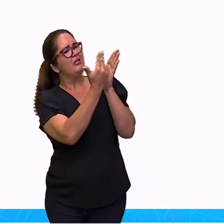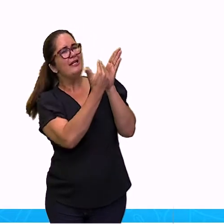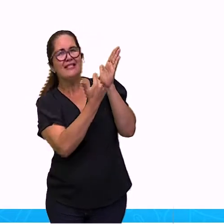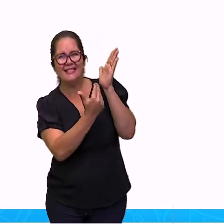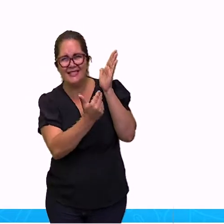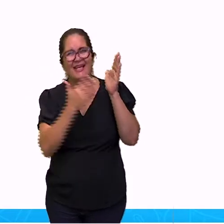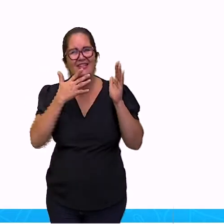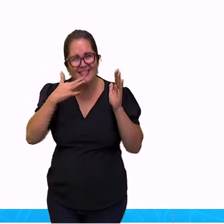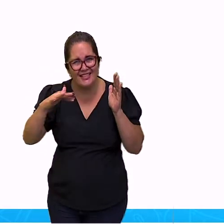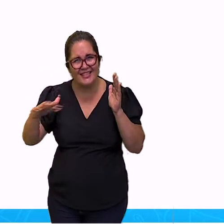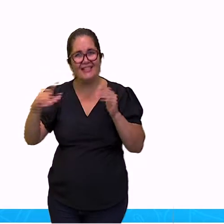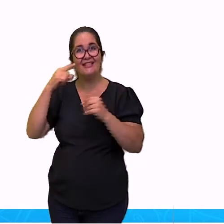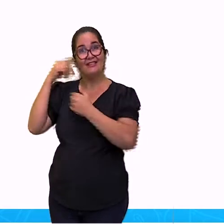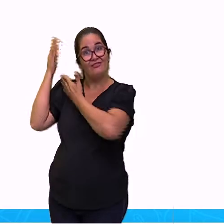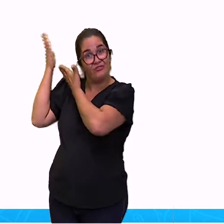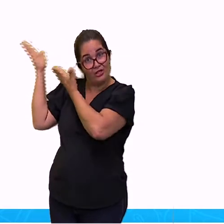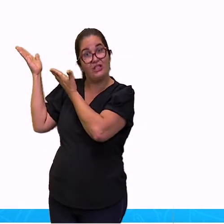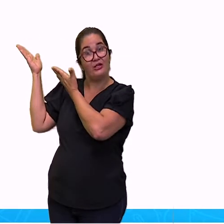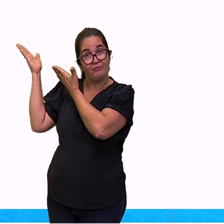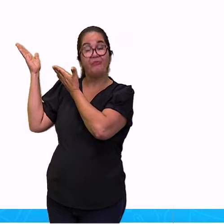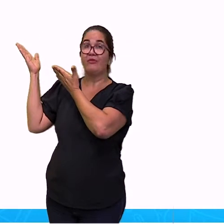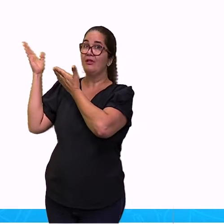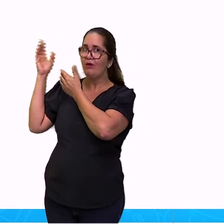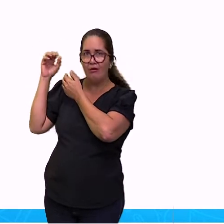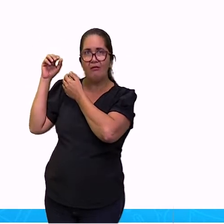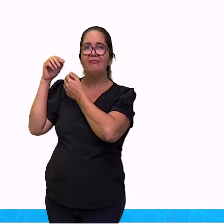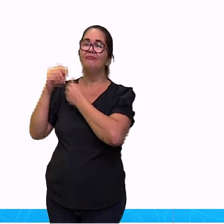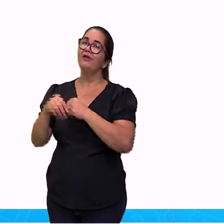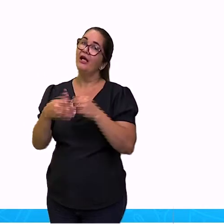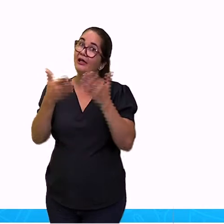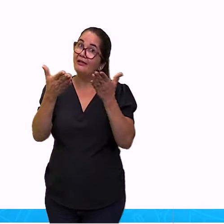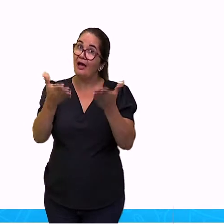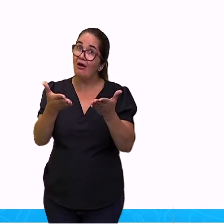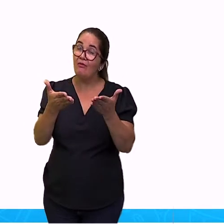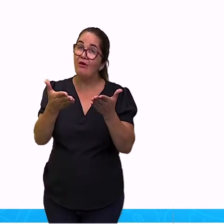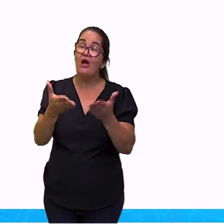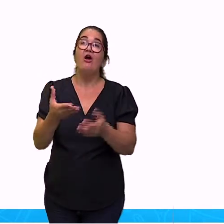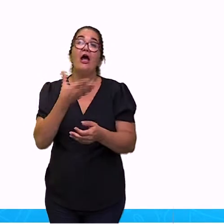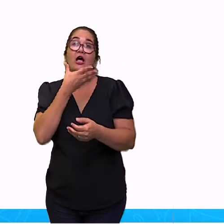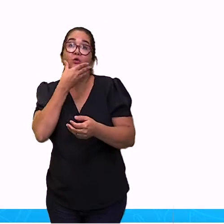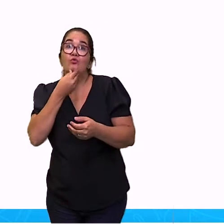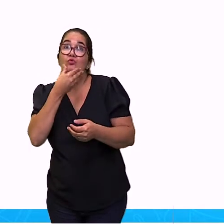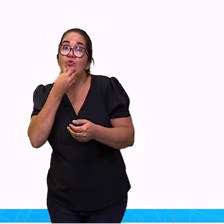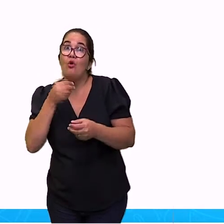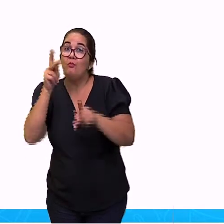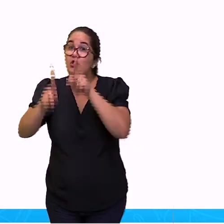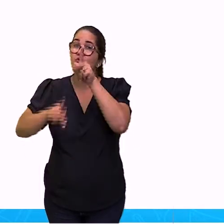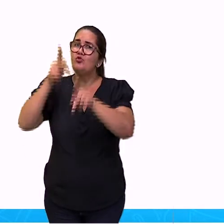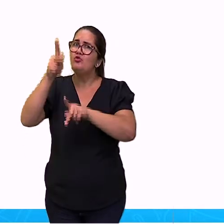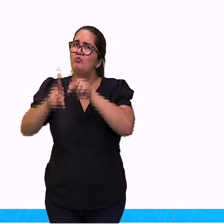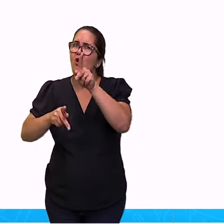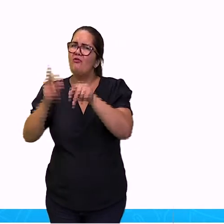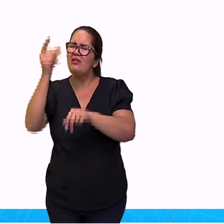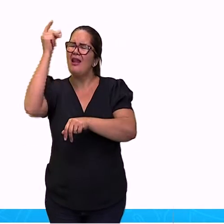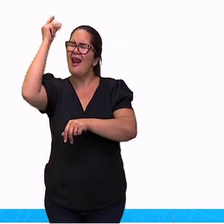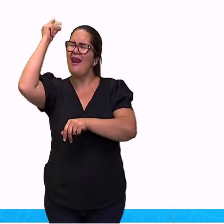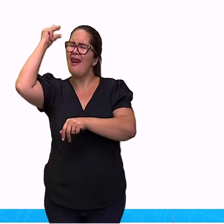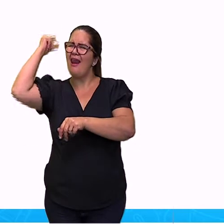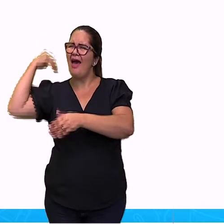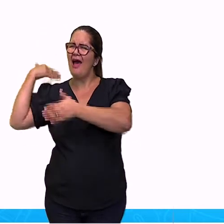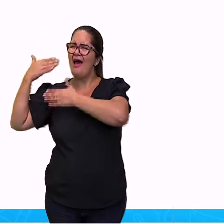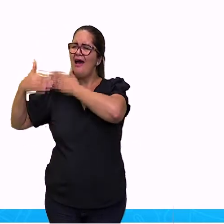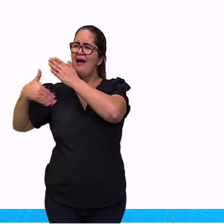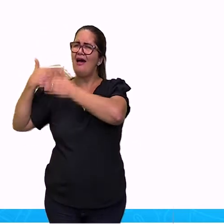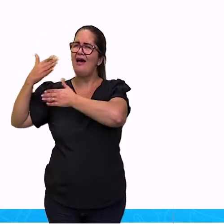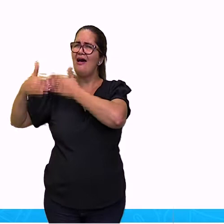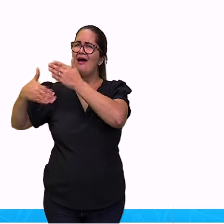molequinhos. Mas esses são registros do homem da pré-história. E que bom que a gente tem isso hoje para resgatar essa história, para a gente